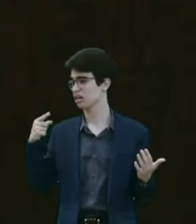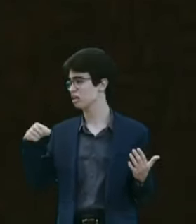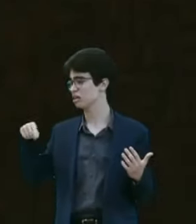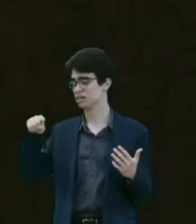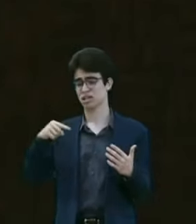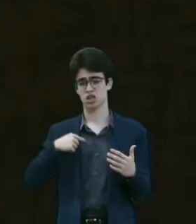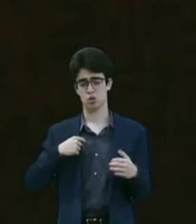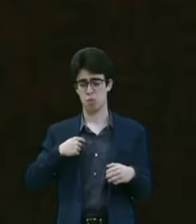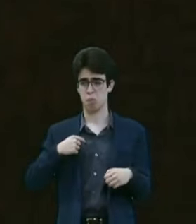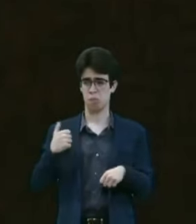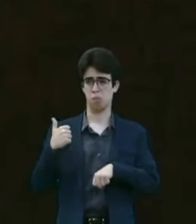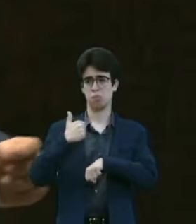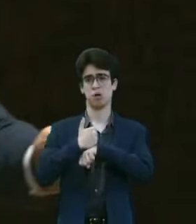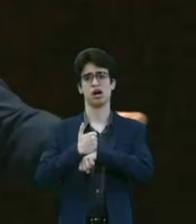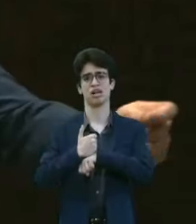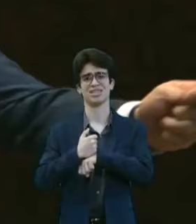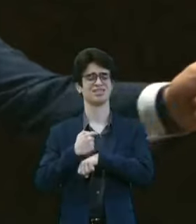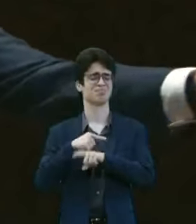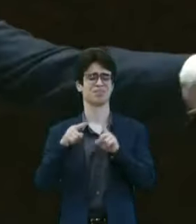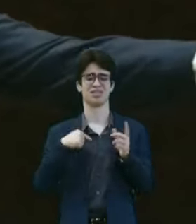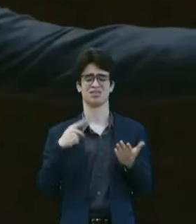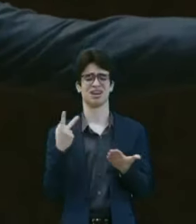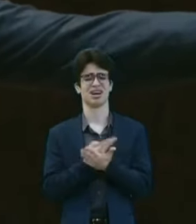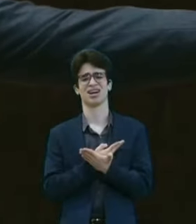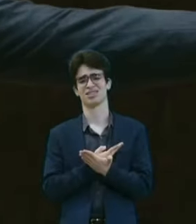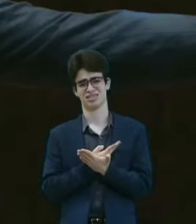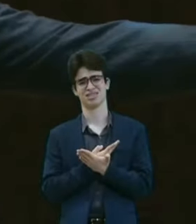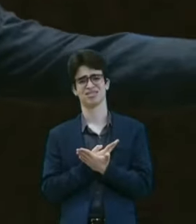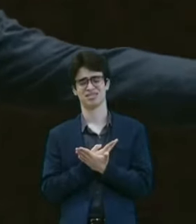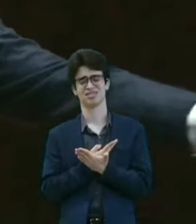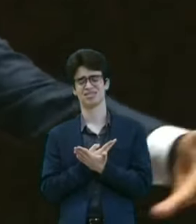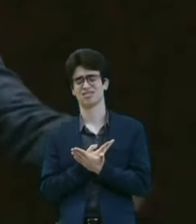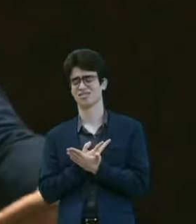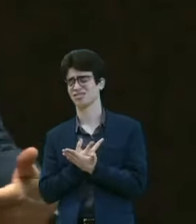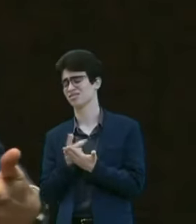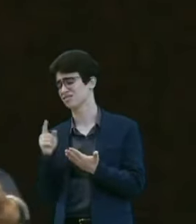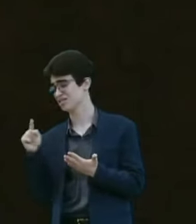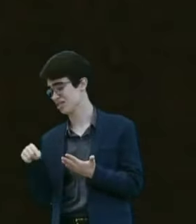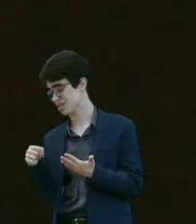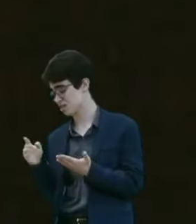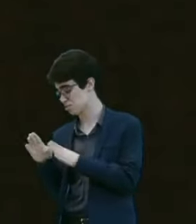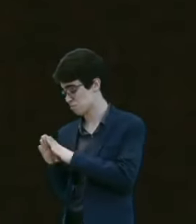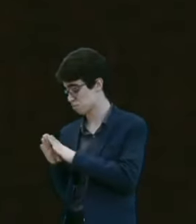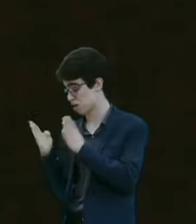posicionamentos errados abriram a porta para ela entrar.